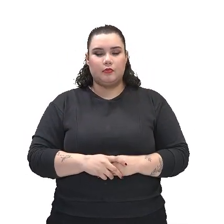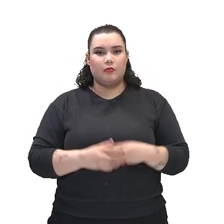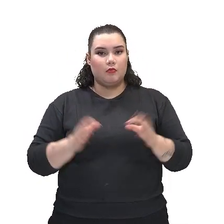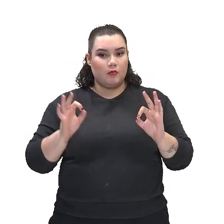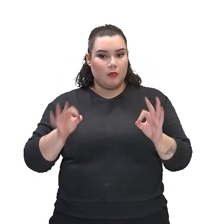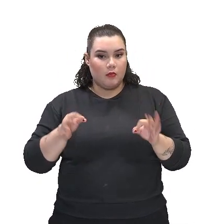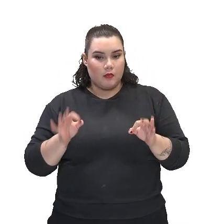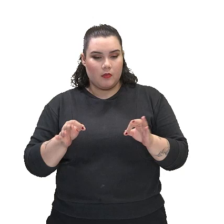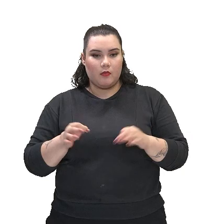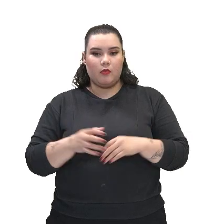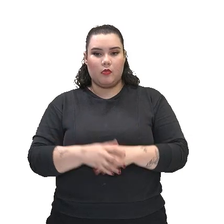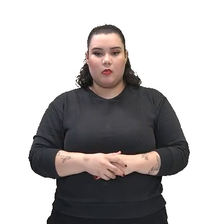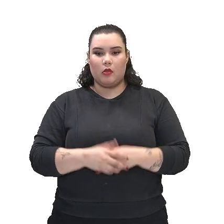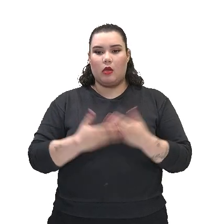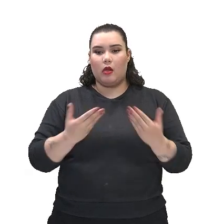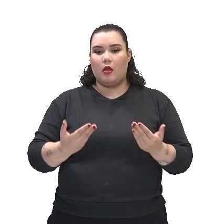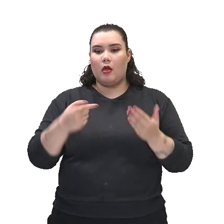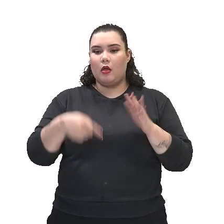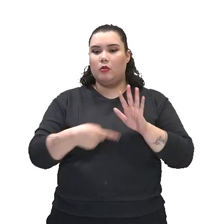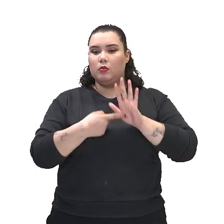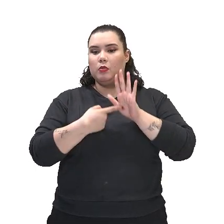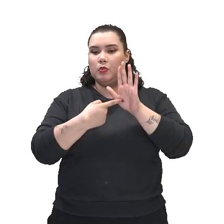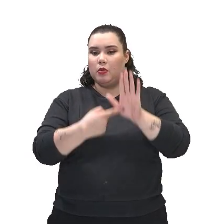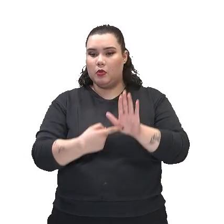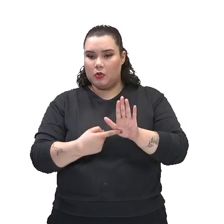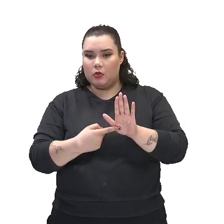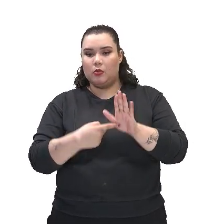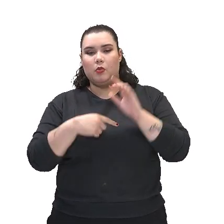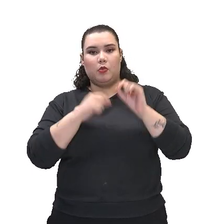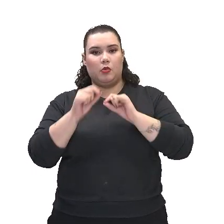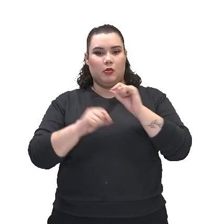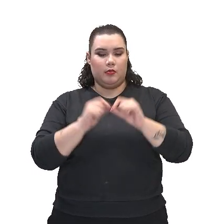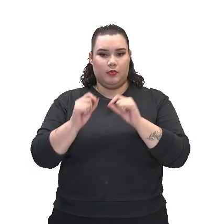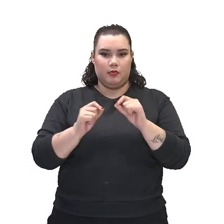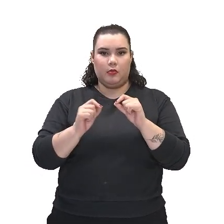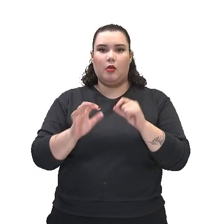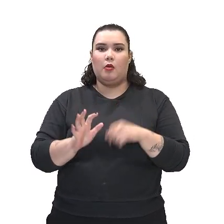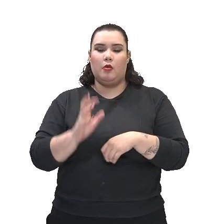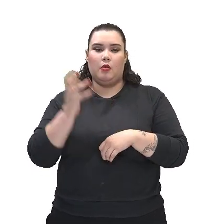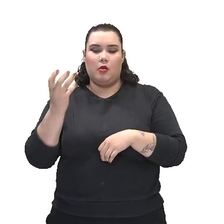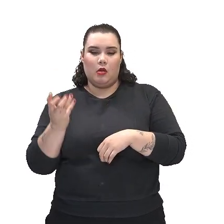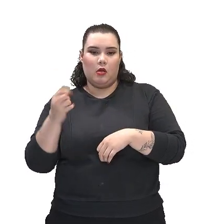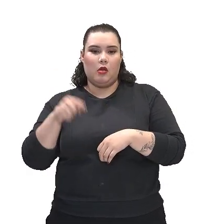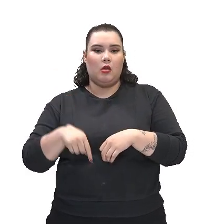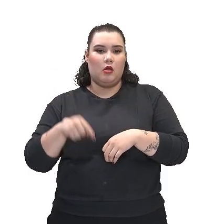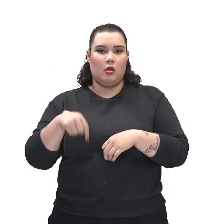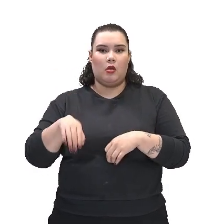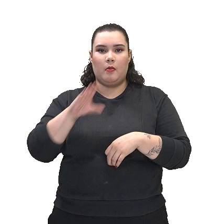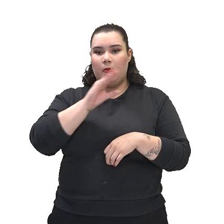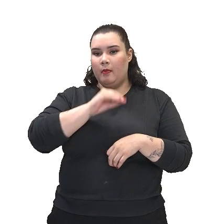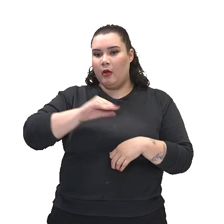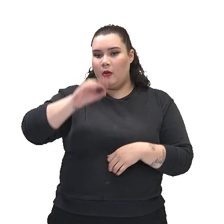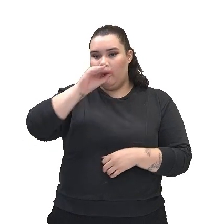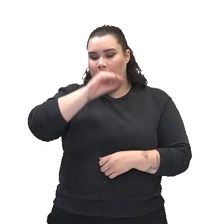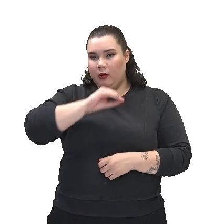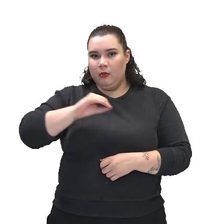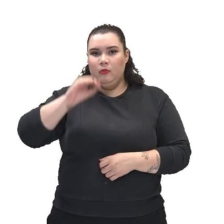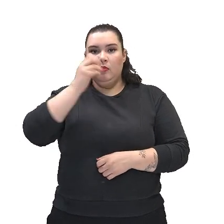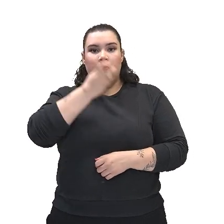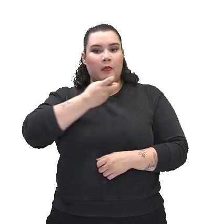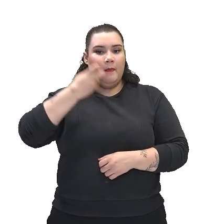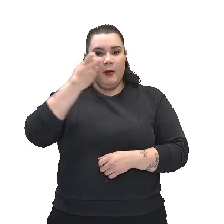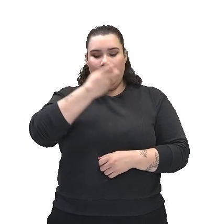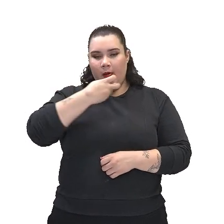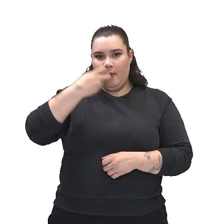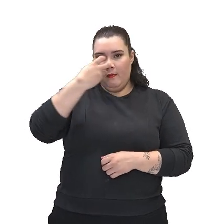certo? Essa exposição, essa defesa, ela ocorre por meio da fala, da